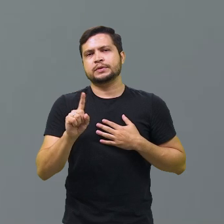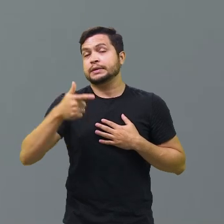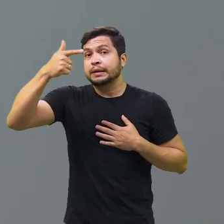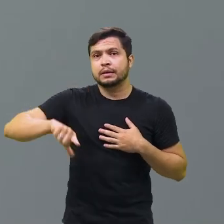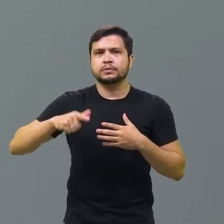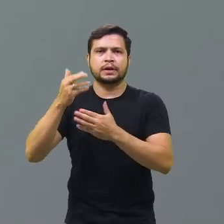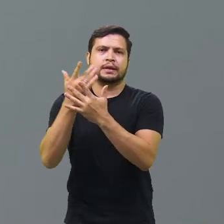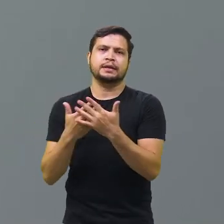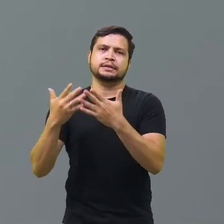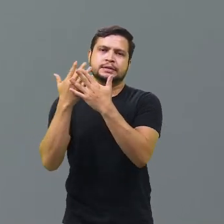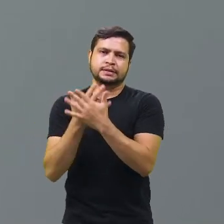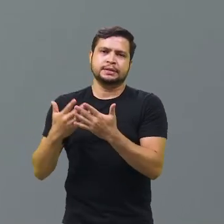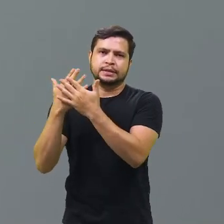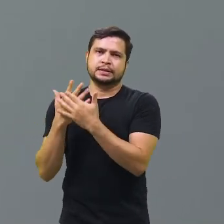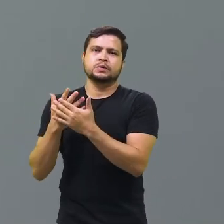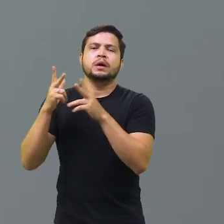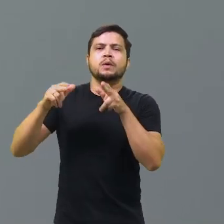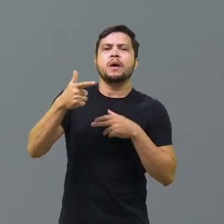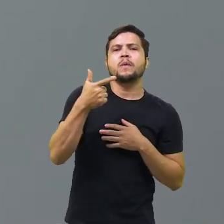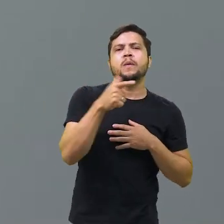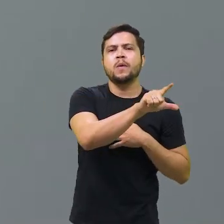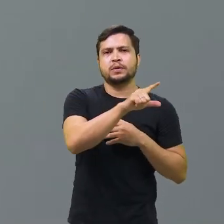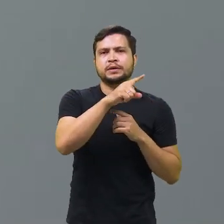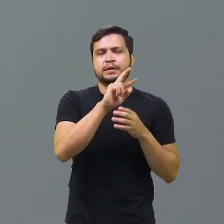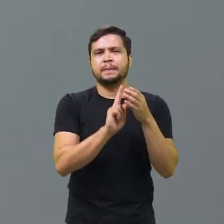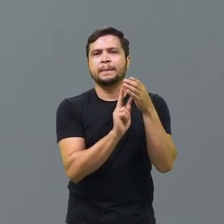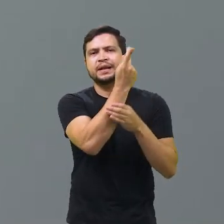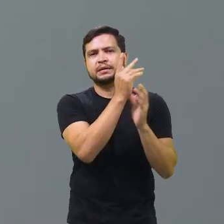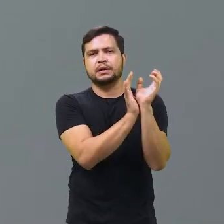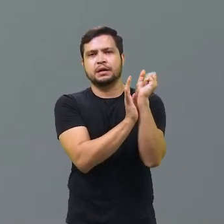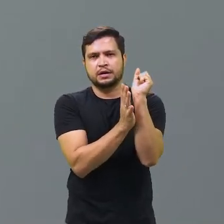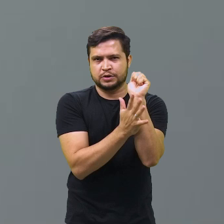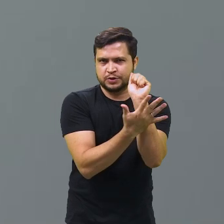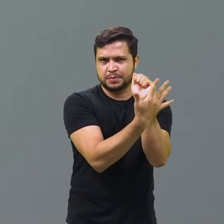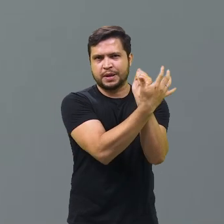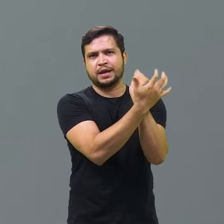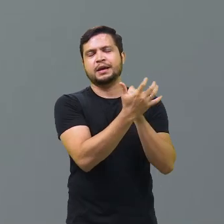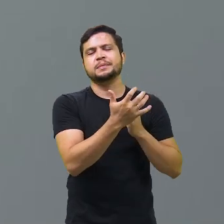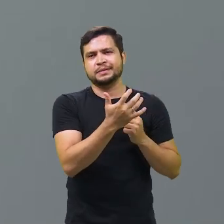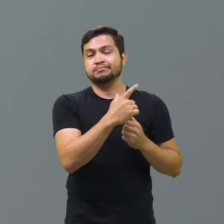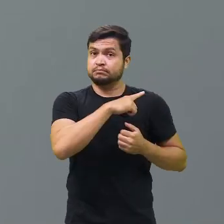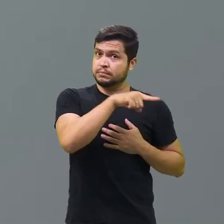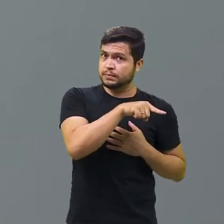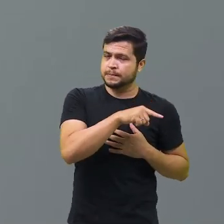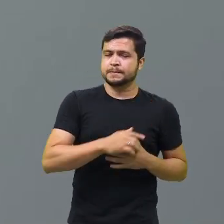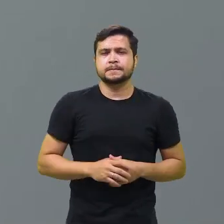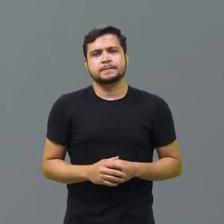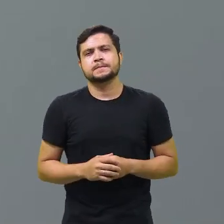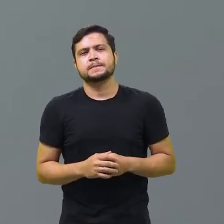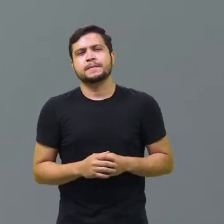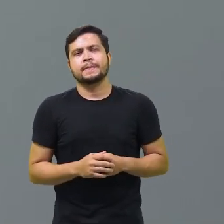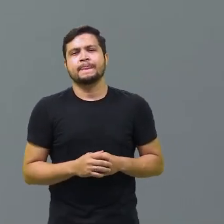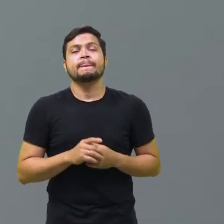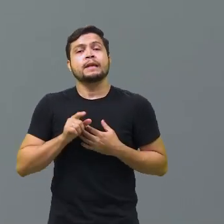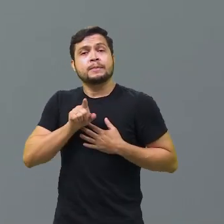tipo de tecido. Elas não têm como as angiospermas e as gimnospermas vão possuir. No caso das briófitas,